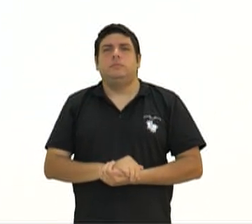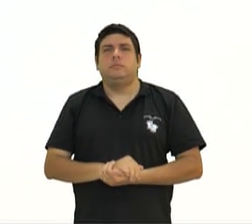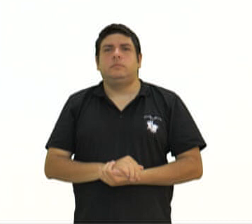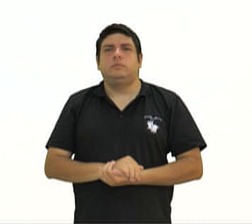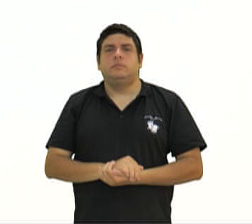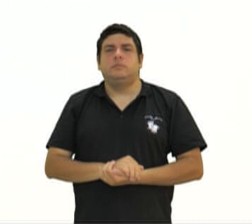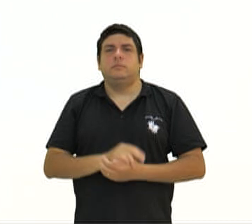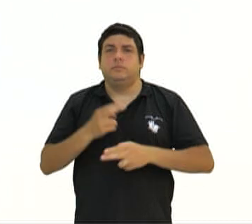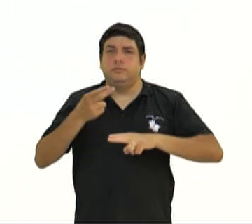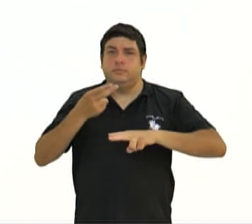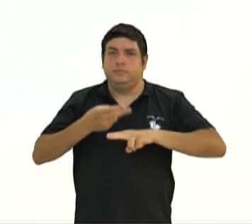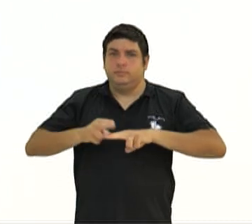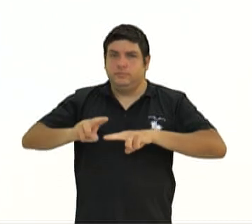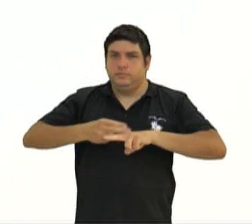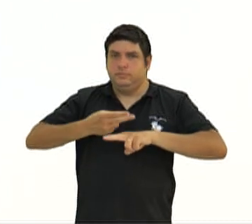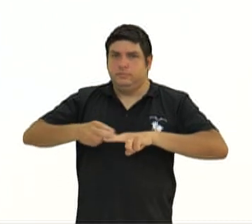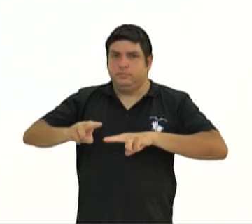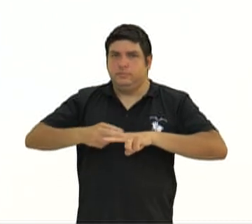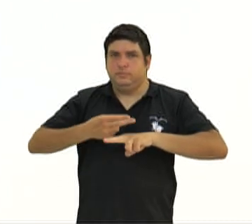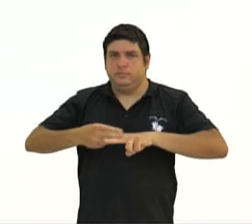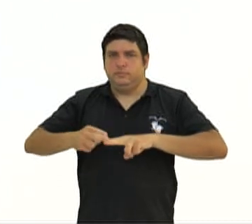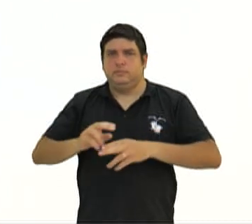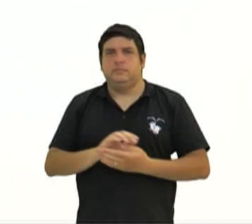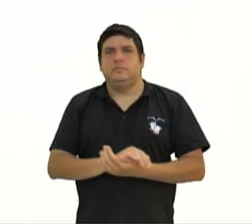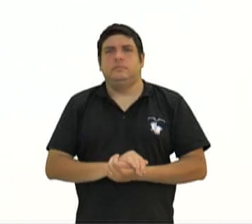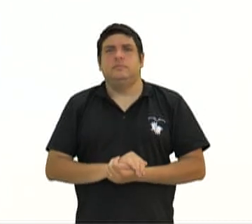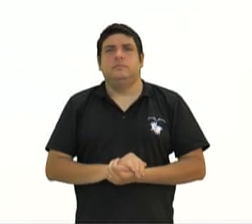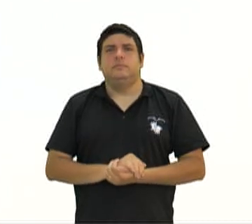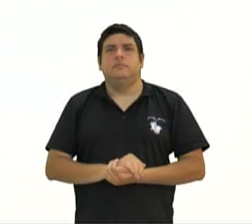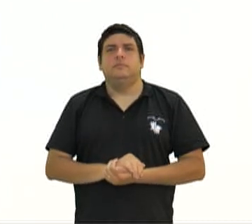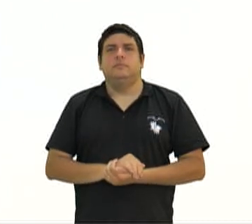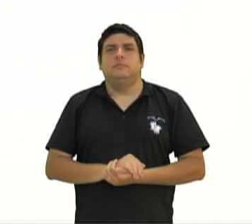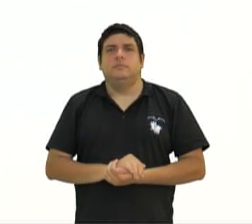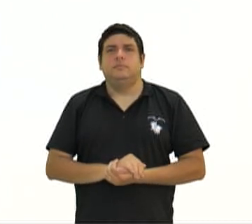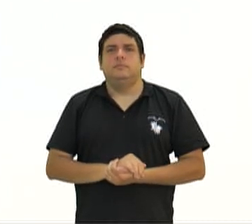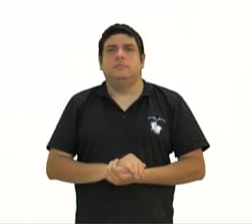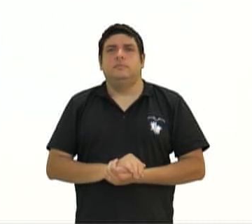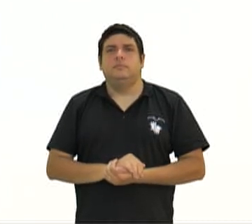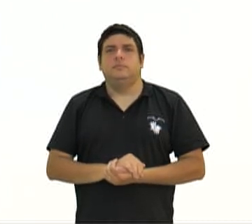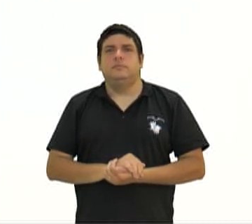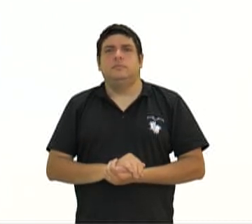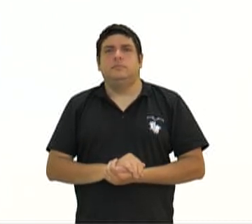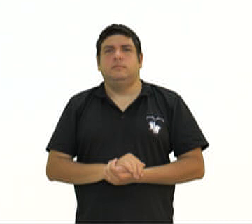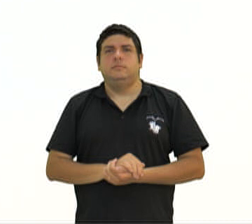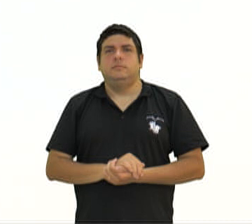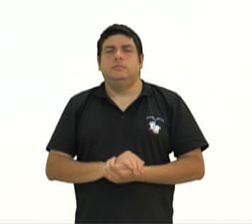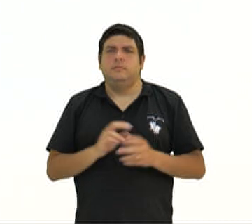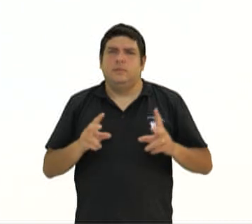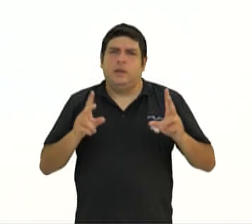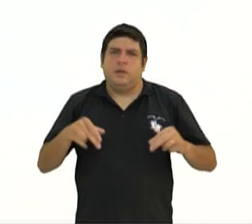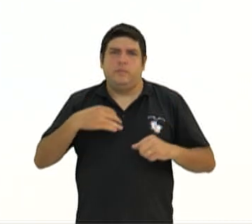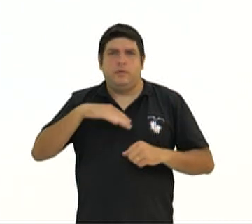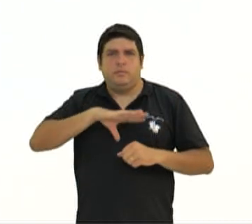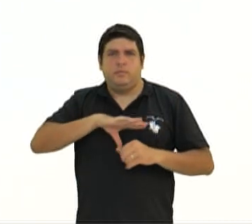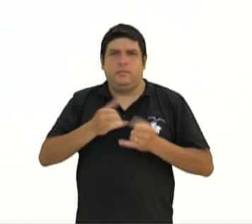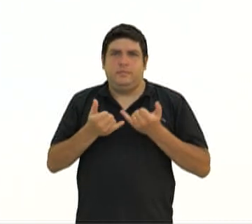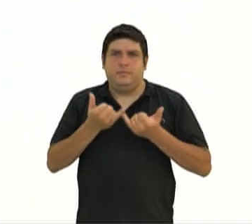Chocolates, os chocolates, né? Então, parece disso, né? Aliás, igualzinho à língua portuguesa, né? A